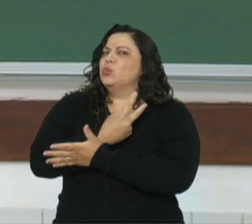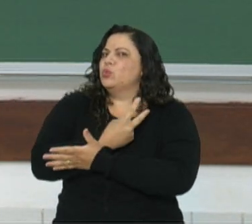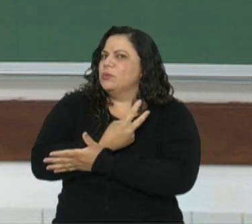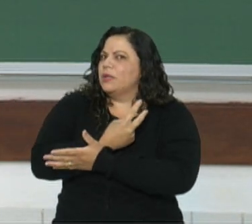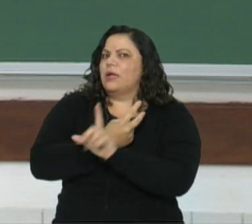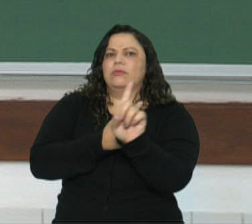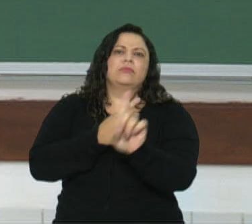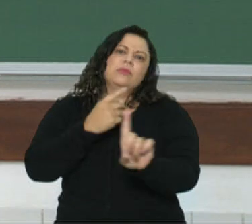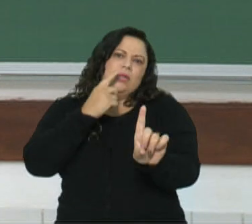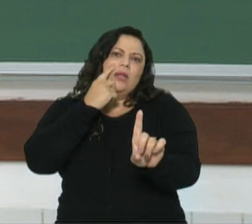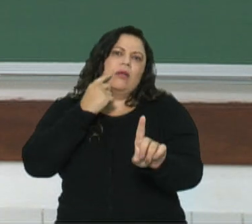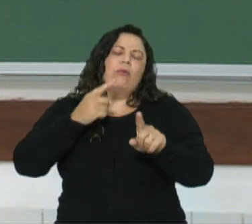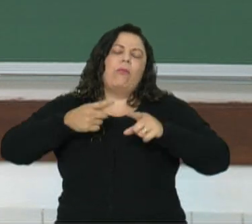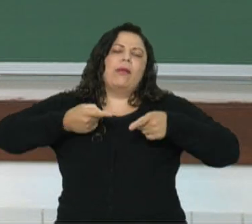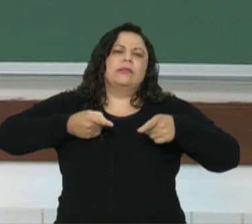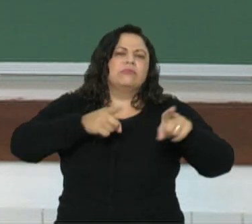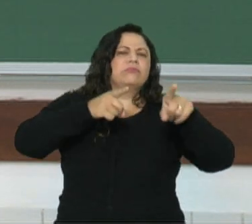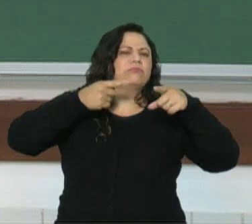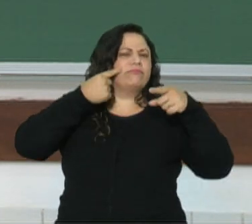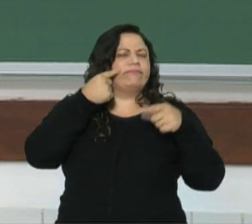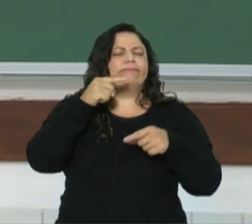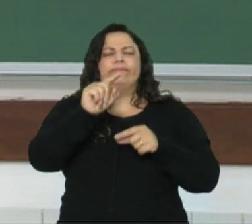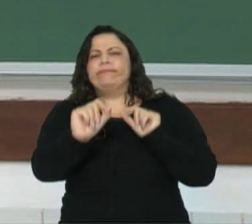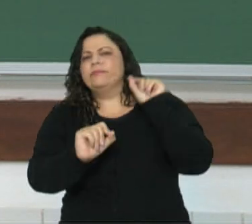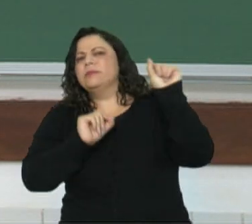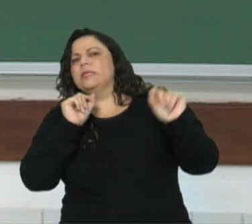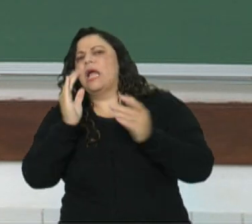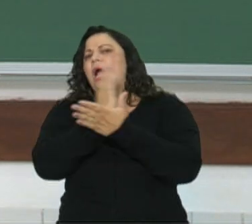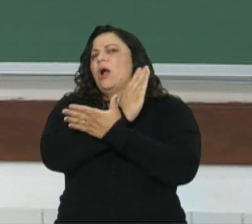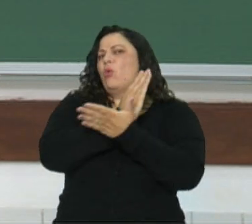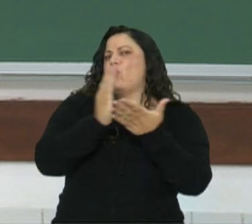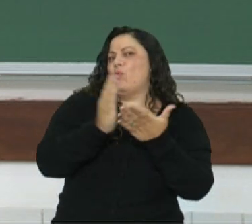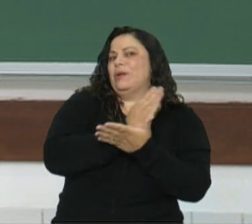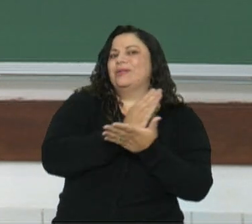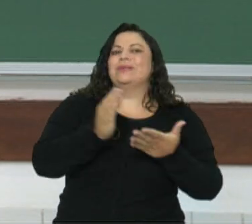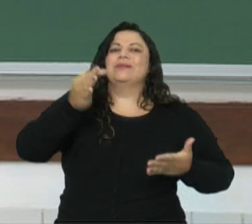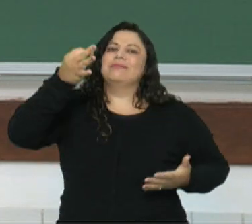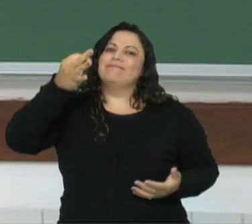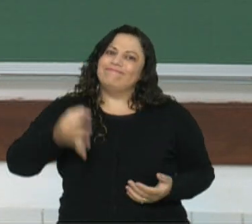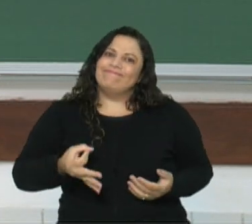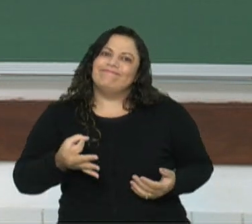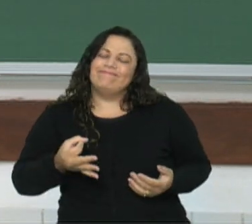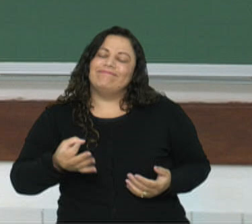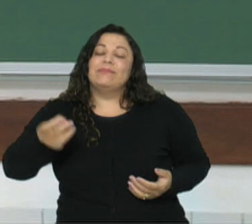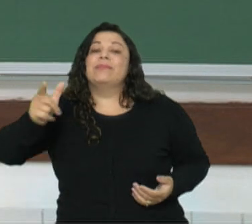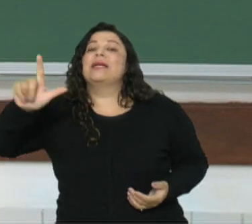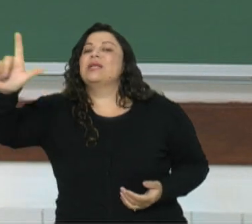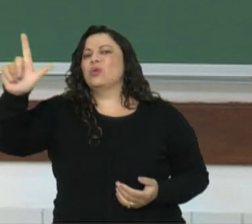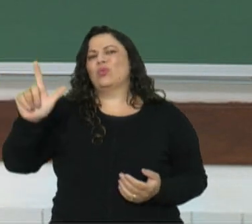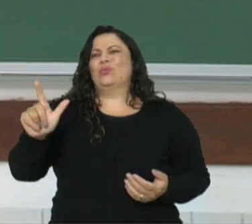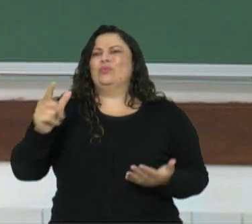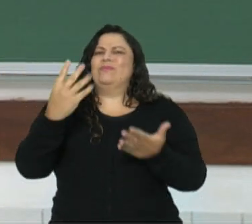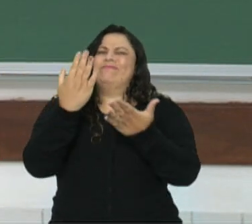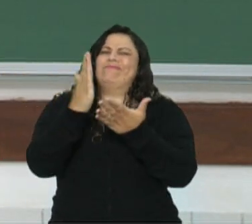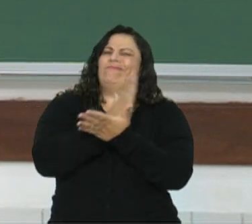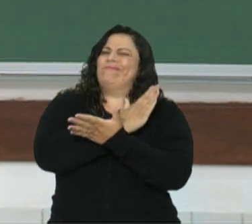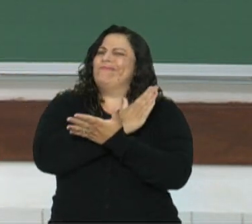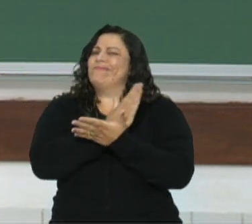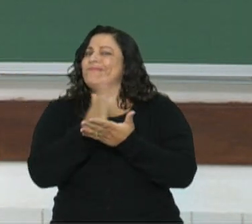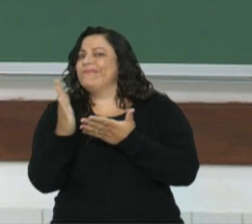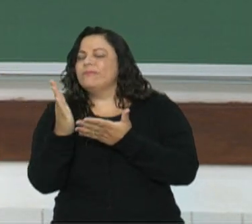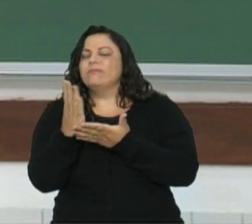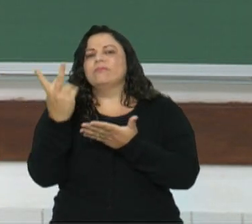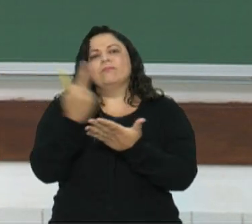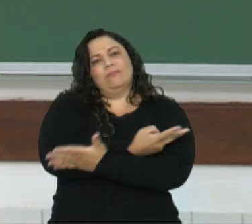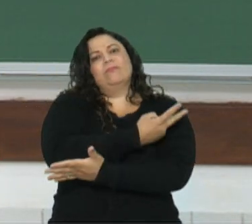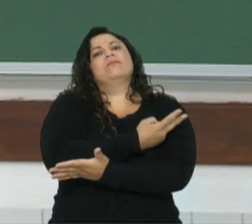sentido? Que algumas coisas eles estavam certos, mas em outras não. Quais coisas que